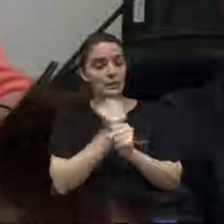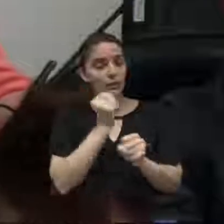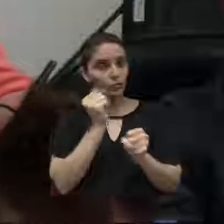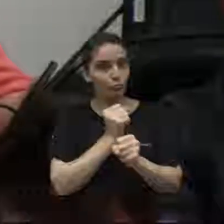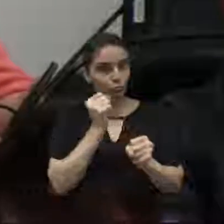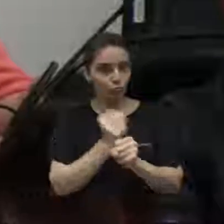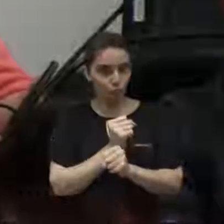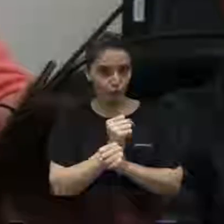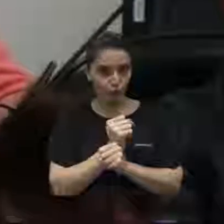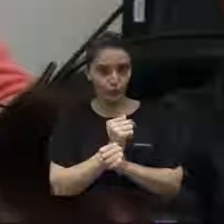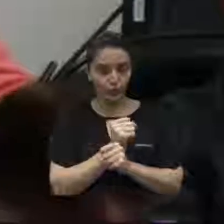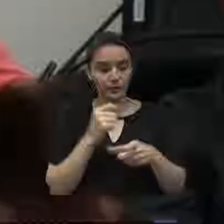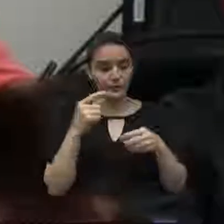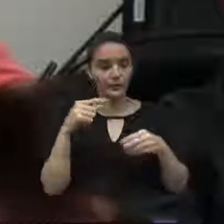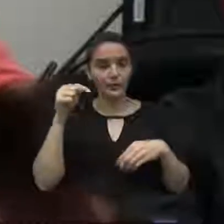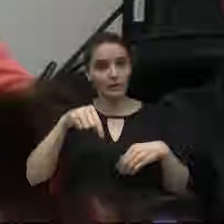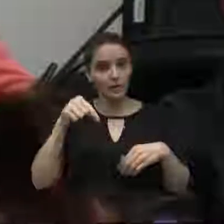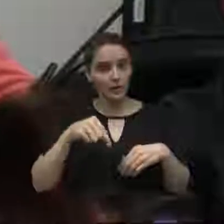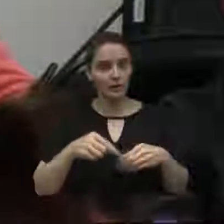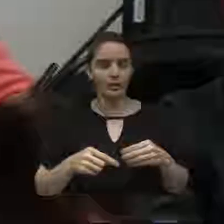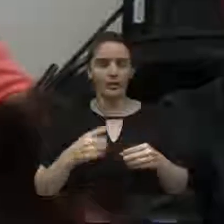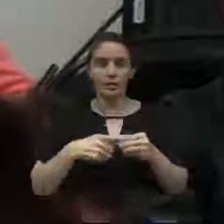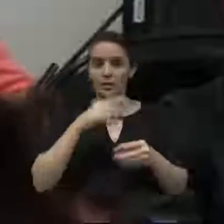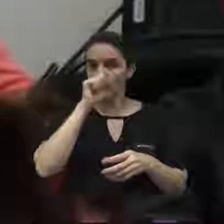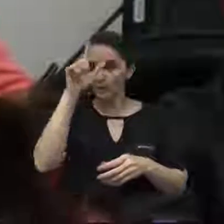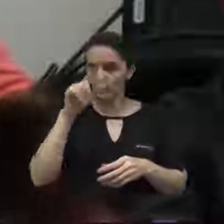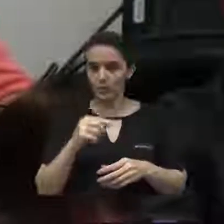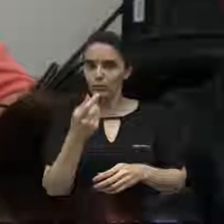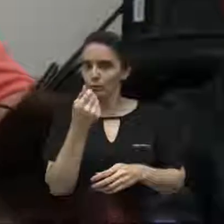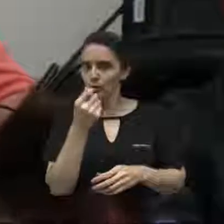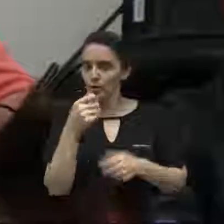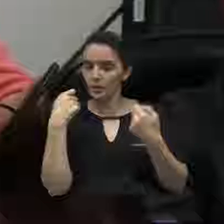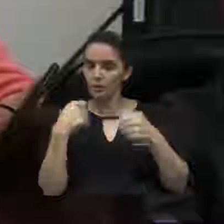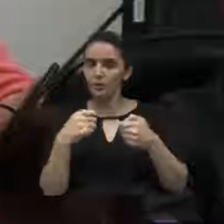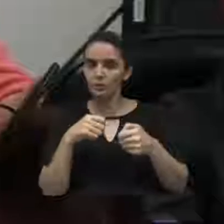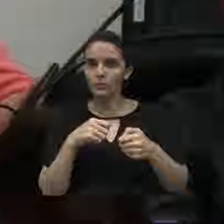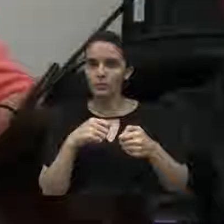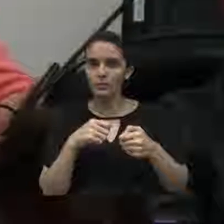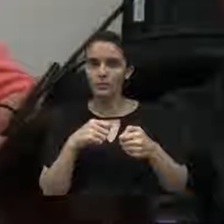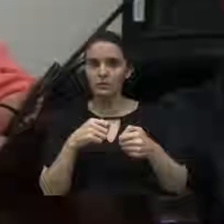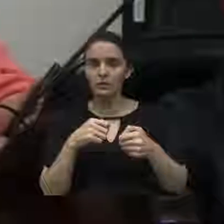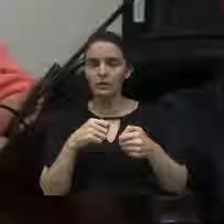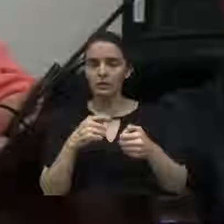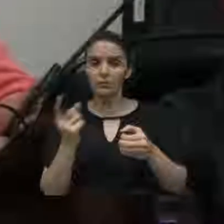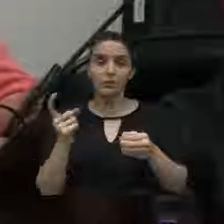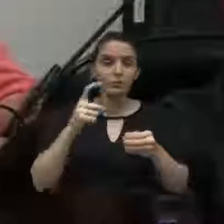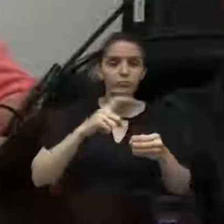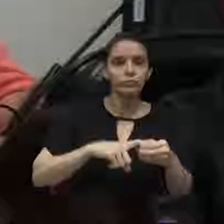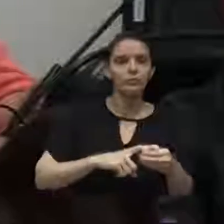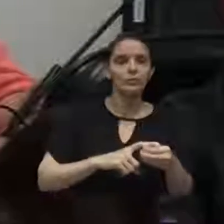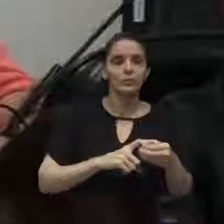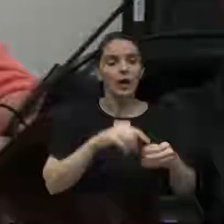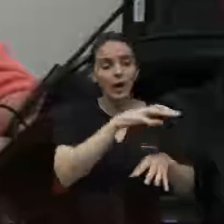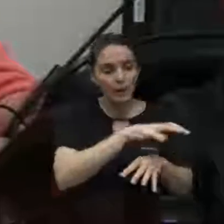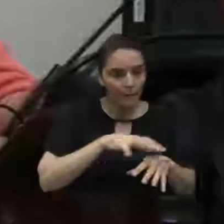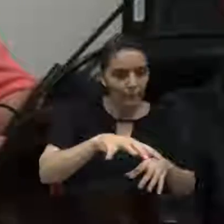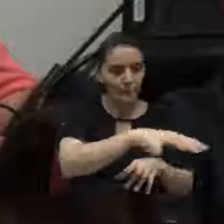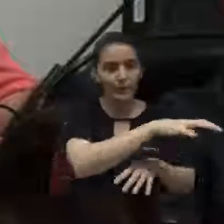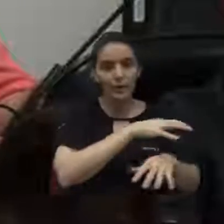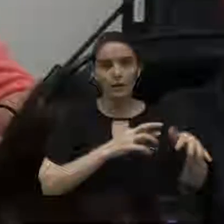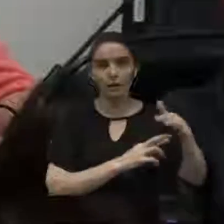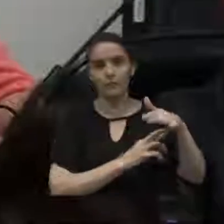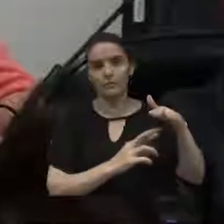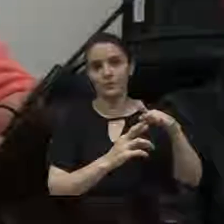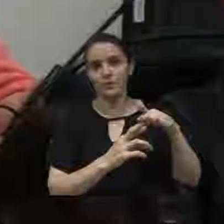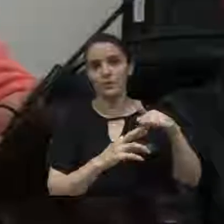cidade. Isso poderia ser revertido, uma contrapartida, pelo menos para aquela área ali,